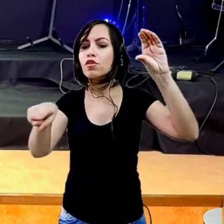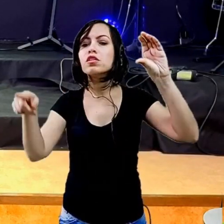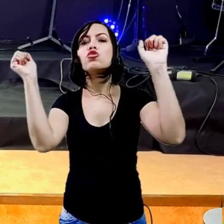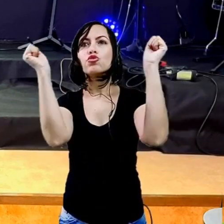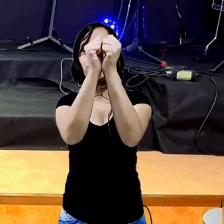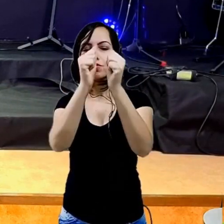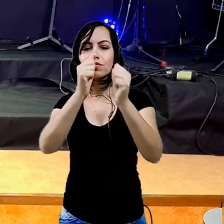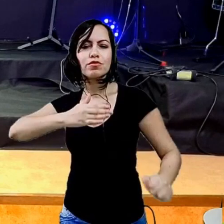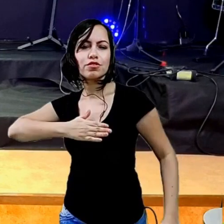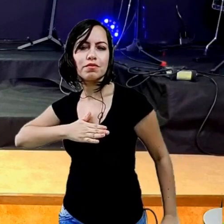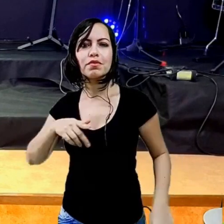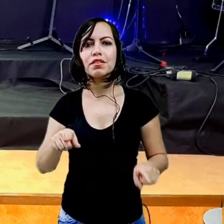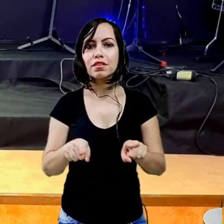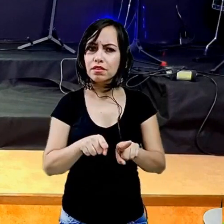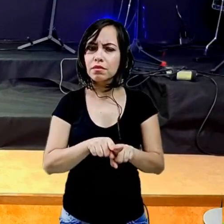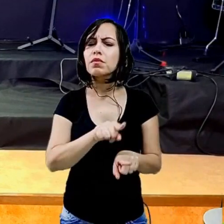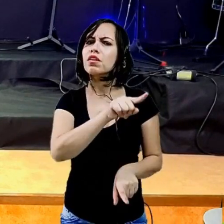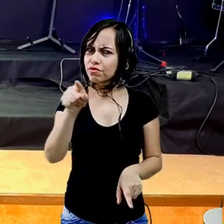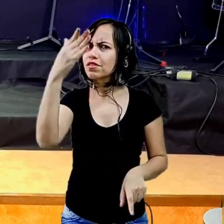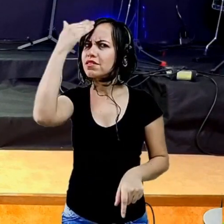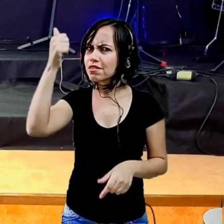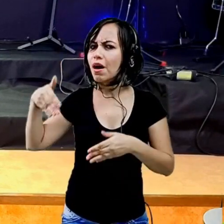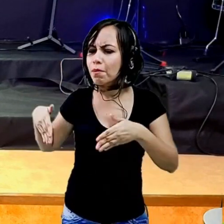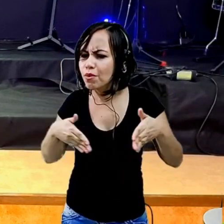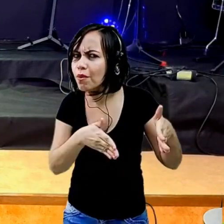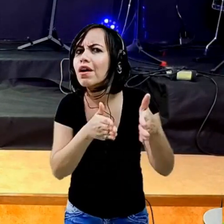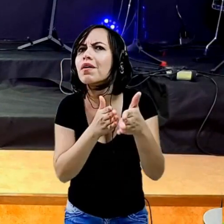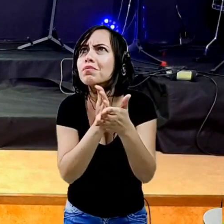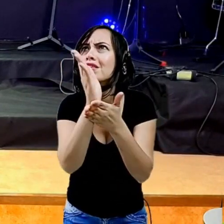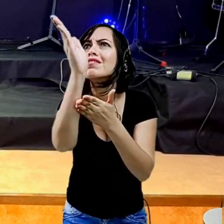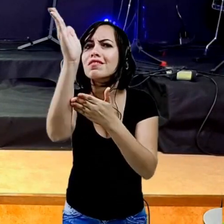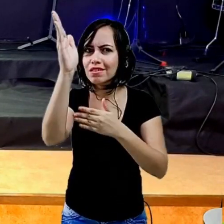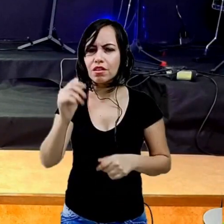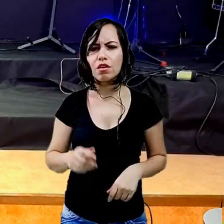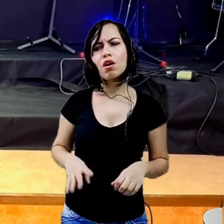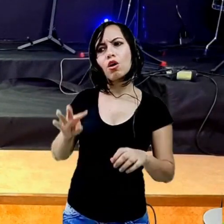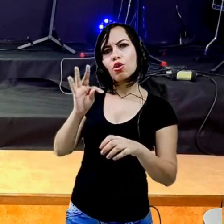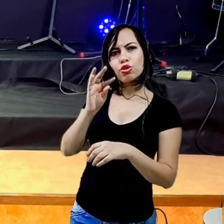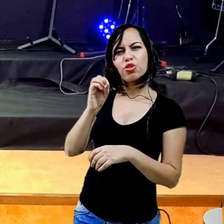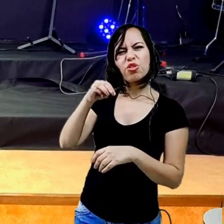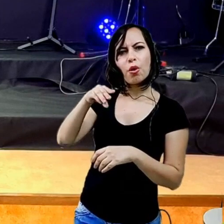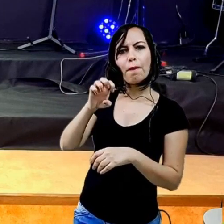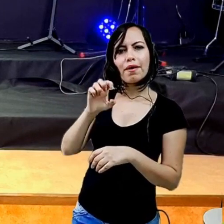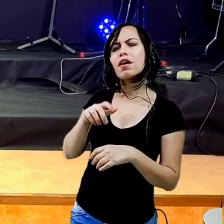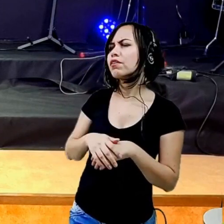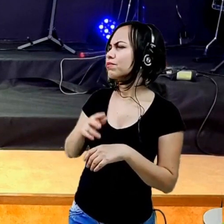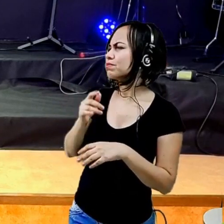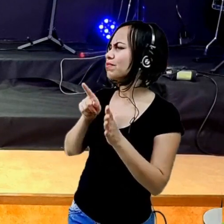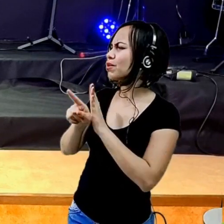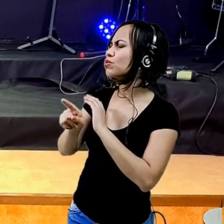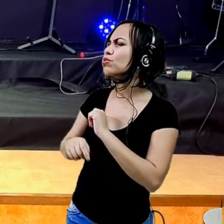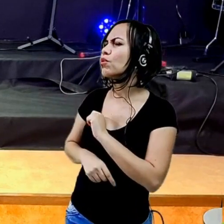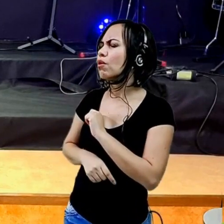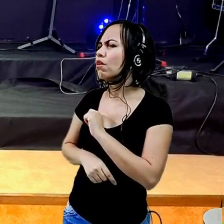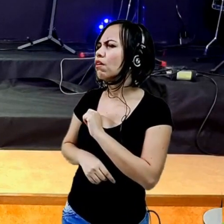vós também. E vós sabeis o caminho para onde eu vou. Disse-lhe Tomé: Senhor, não sabemos para onde